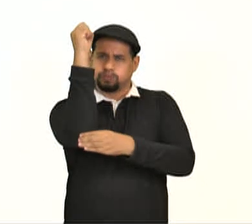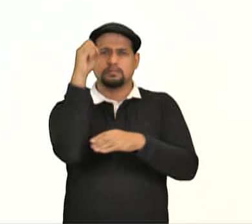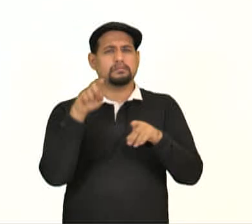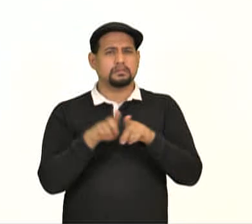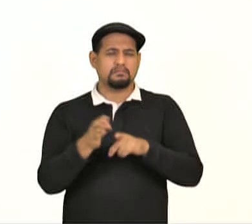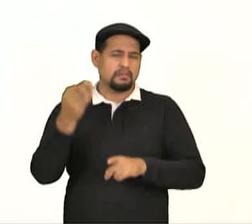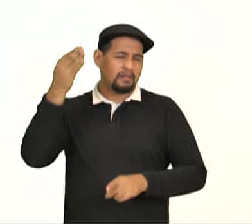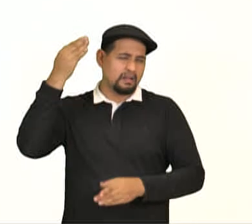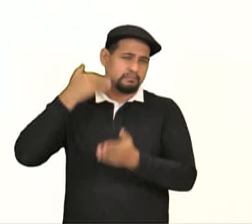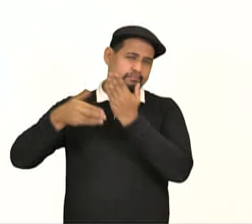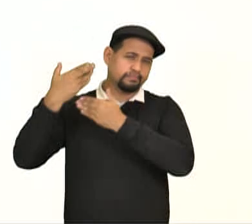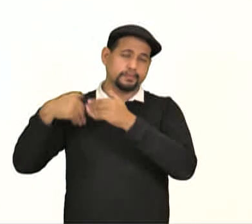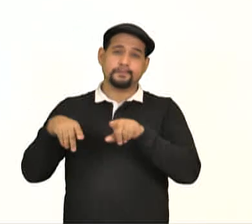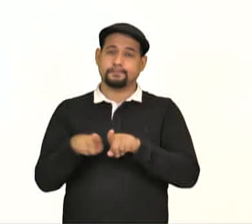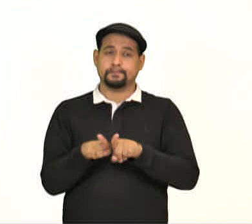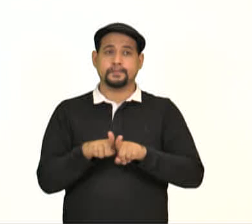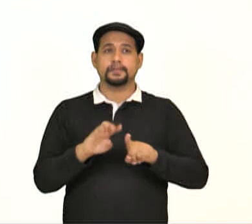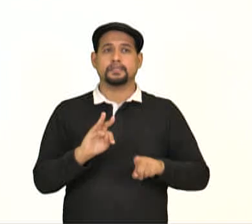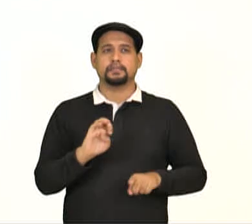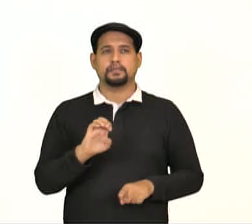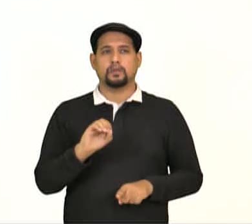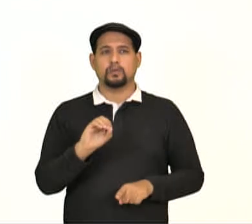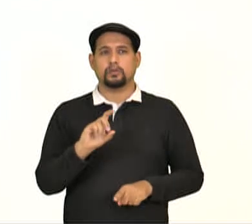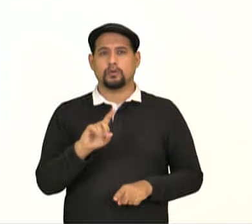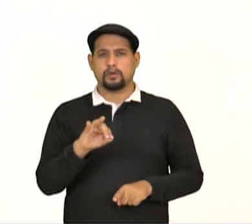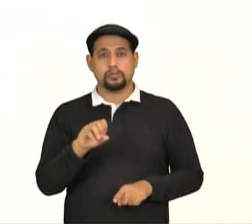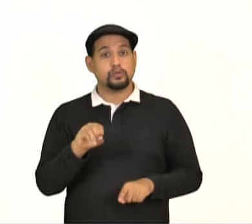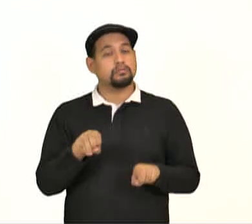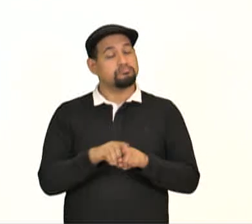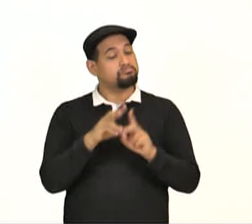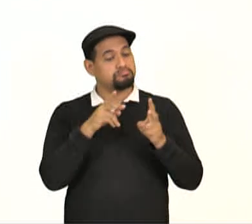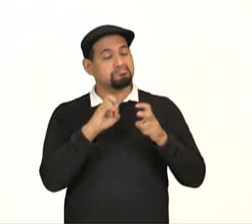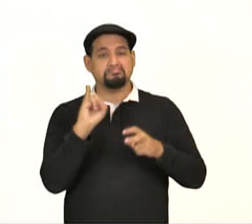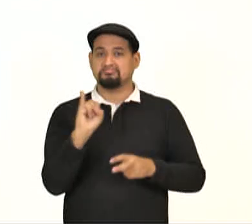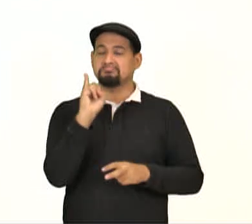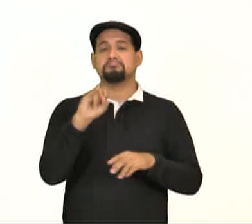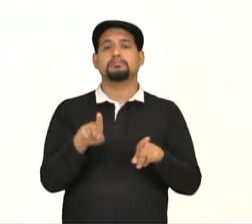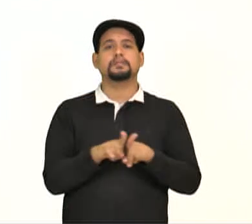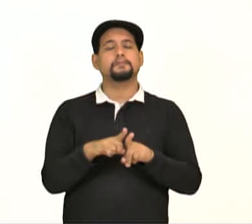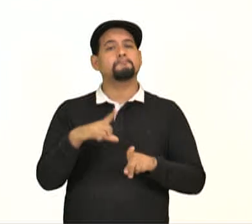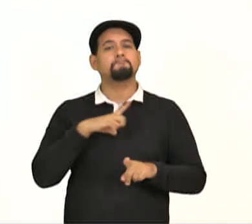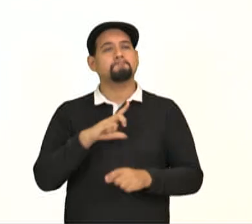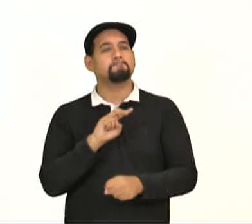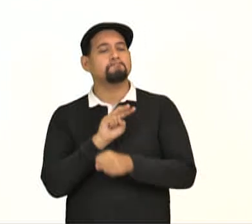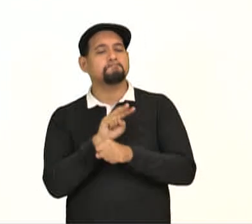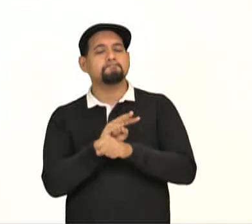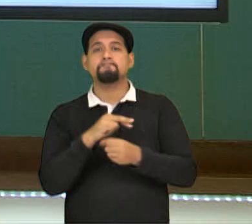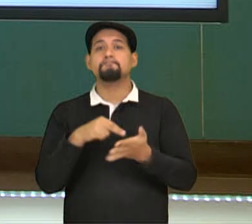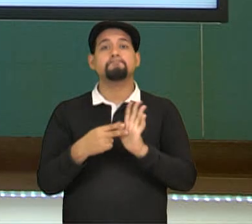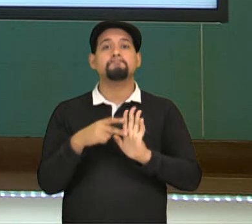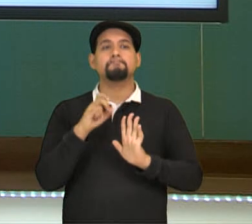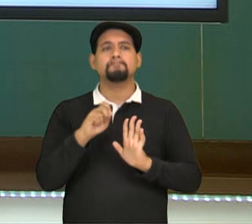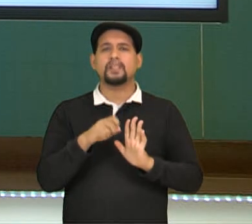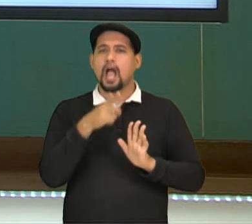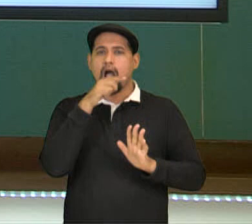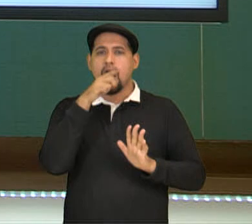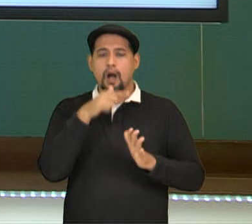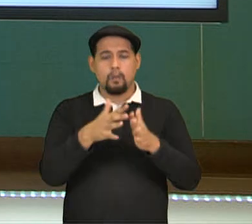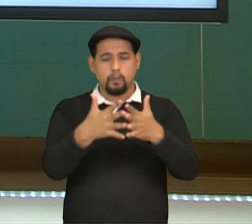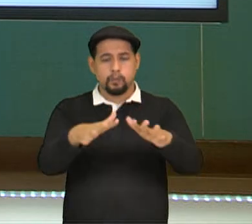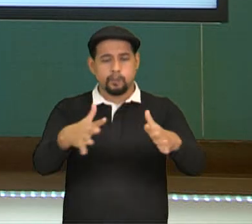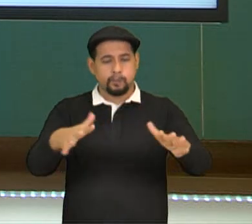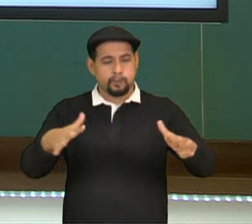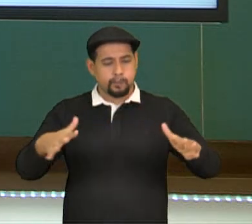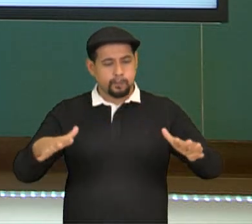de Teodósio, né? É muito interessante. E ela também tinha questão de proteção, que ela era cercada por mares. Ali a gente